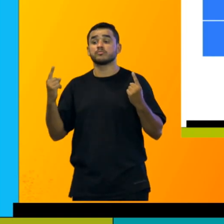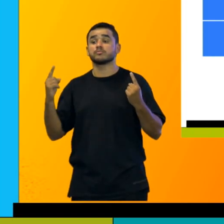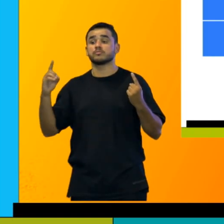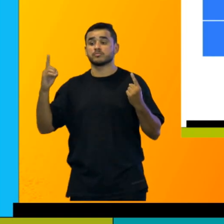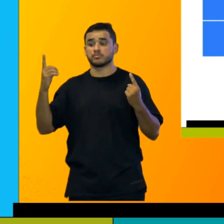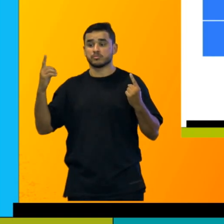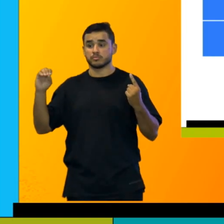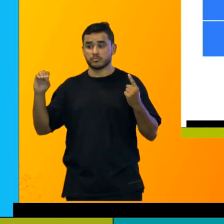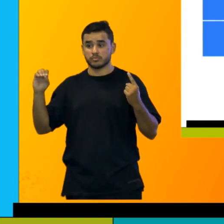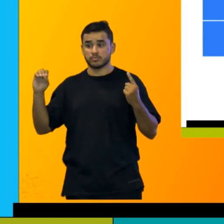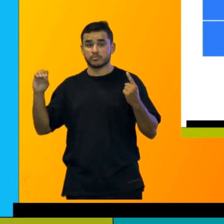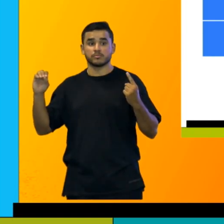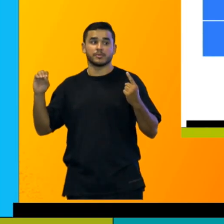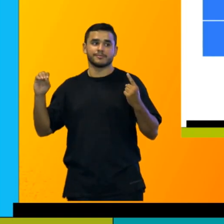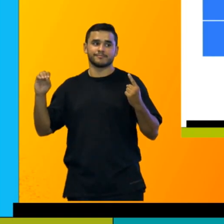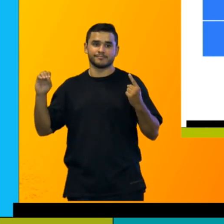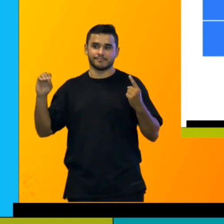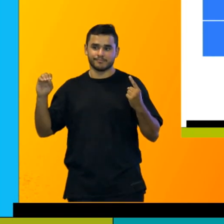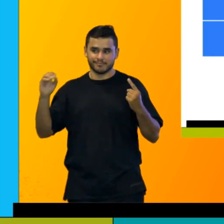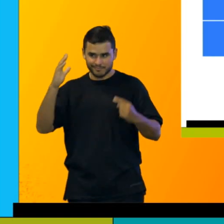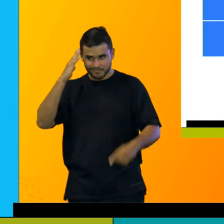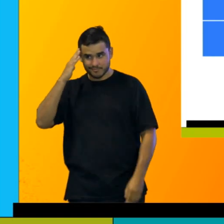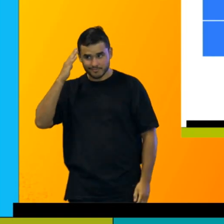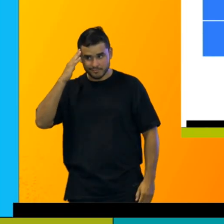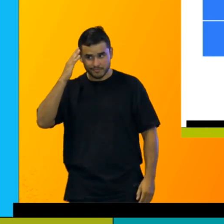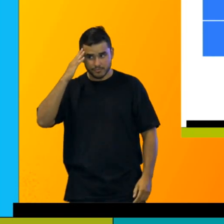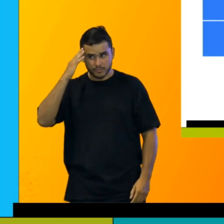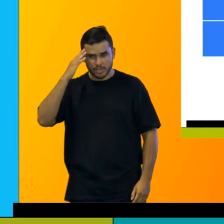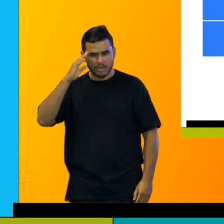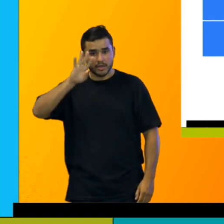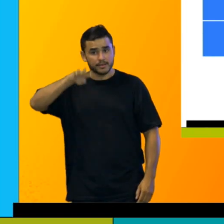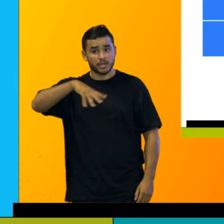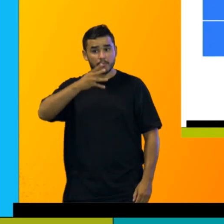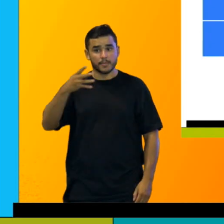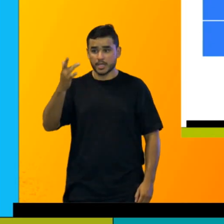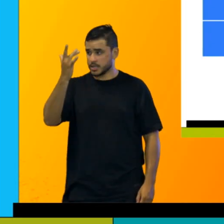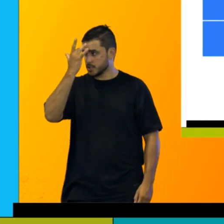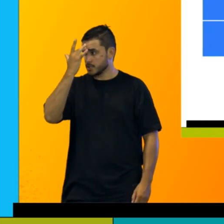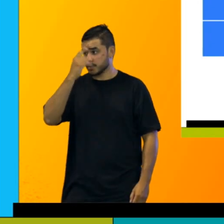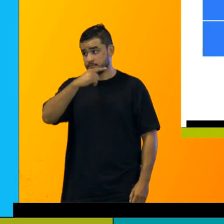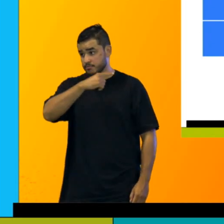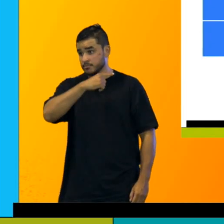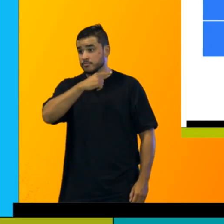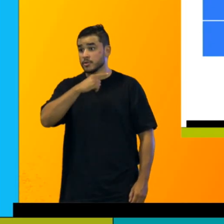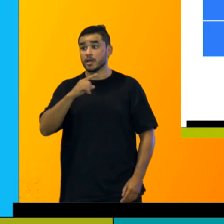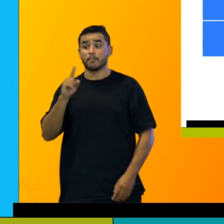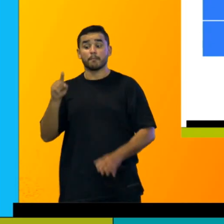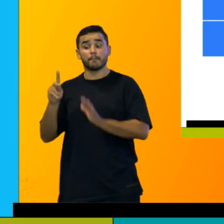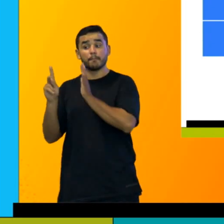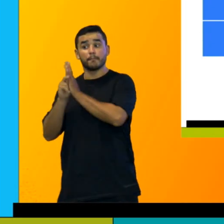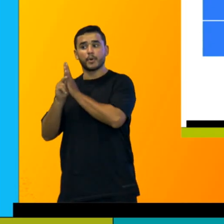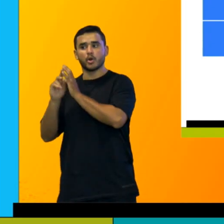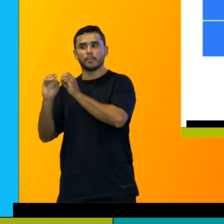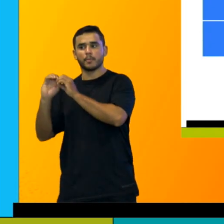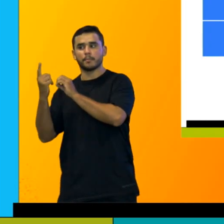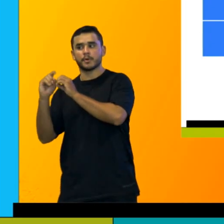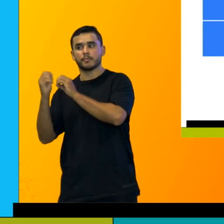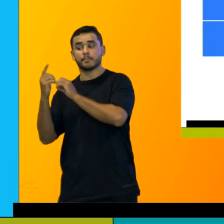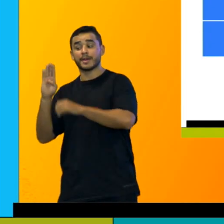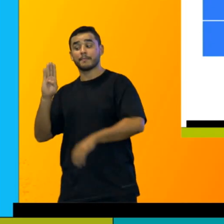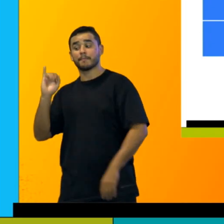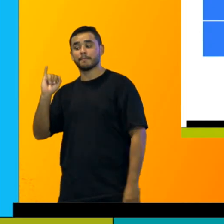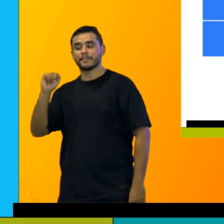1? 10. Hã? 1 mais 1 é 10? É. Na